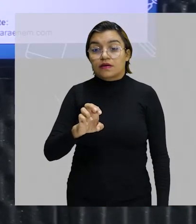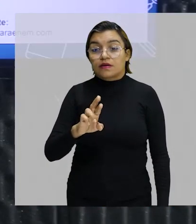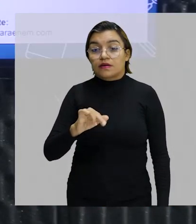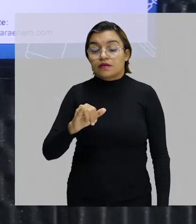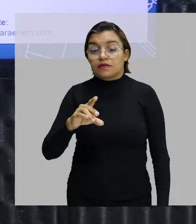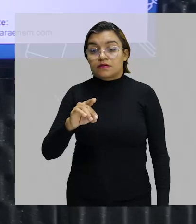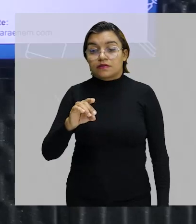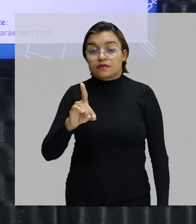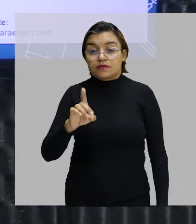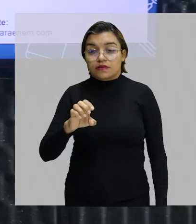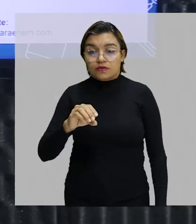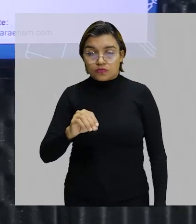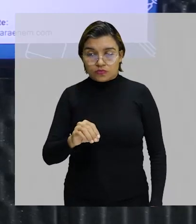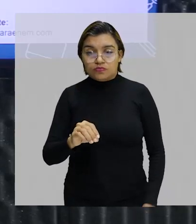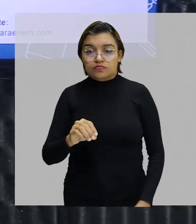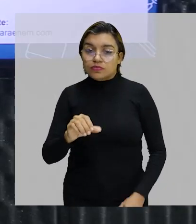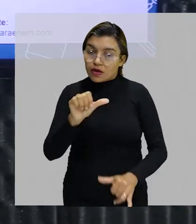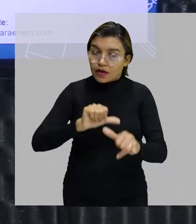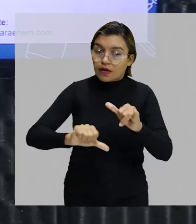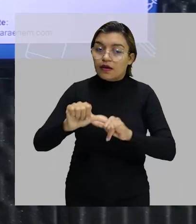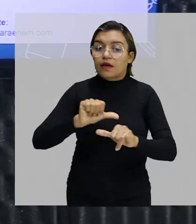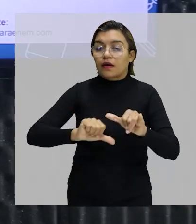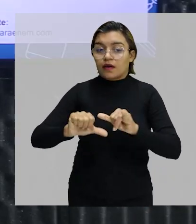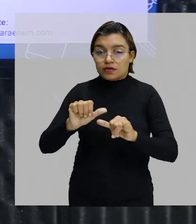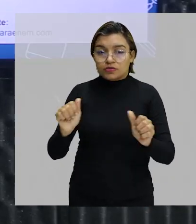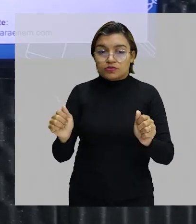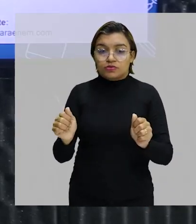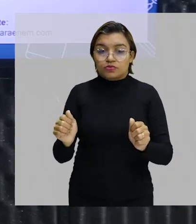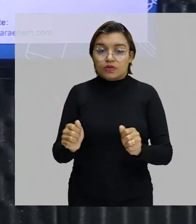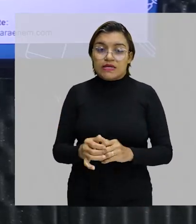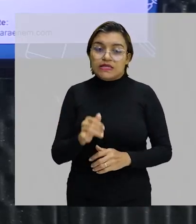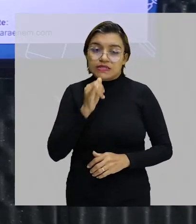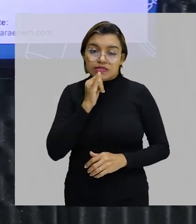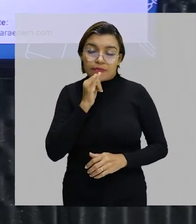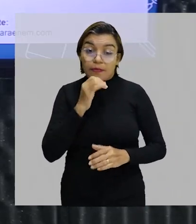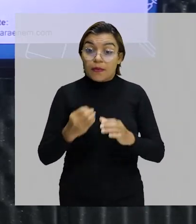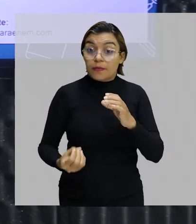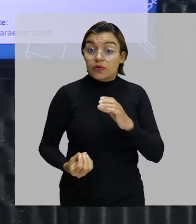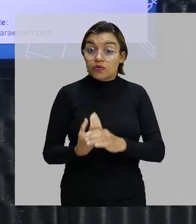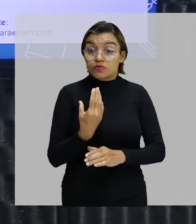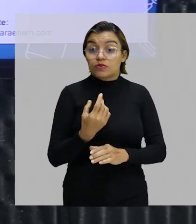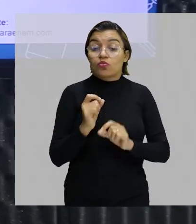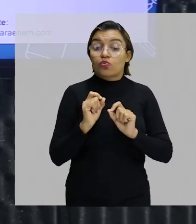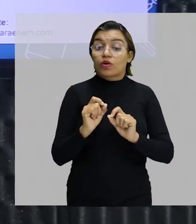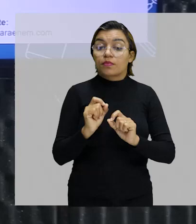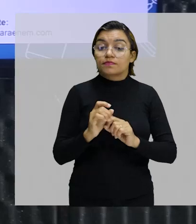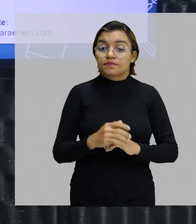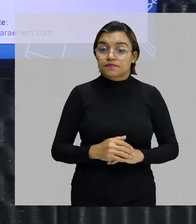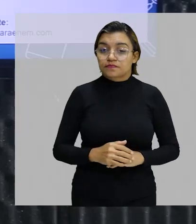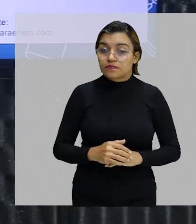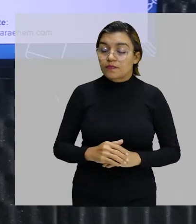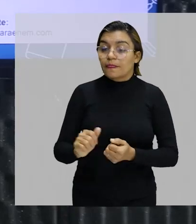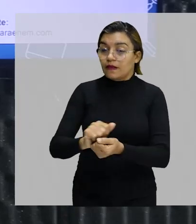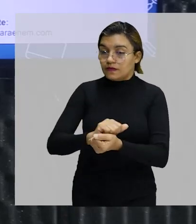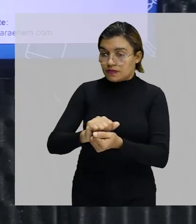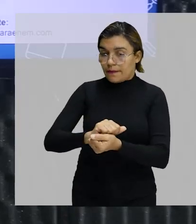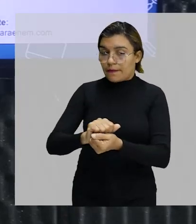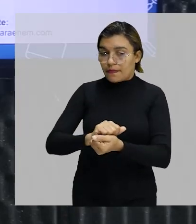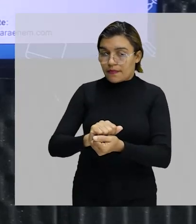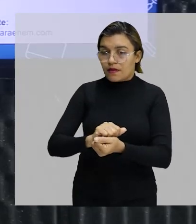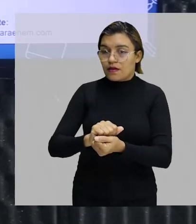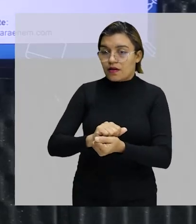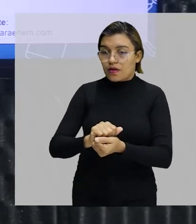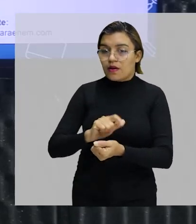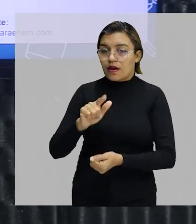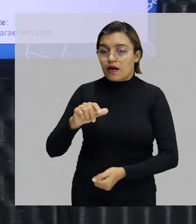uma base forte, no caso a soda cáustica. Então, vou ter a produção, olha só, do sabão, que